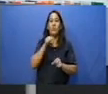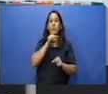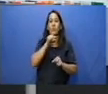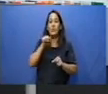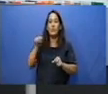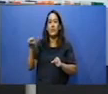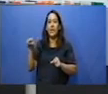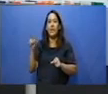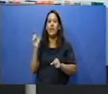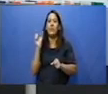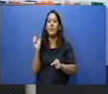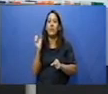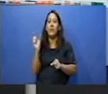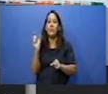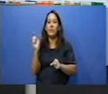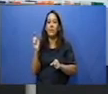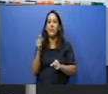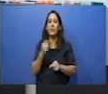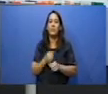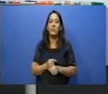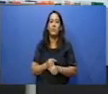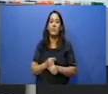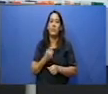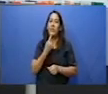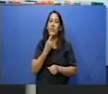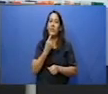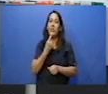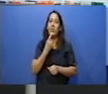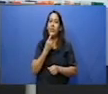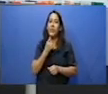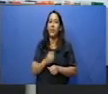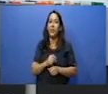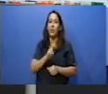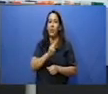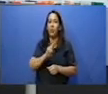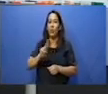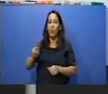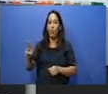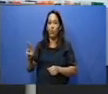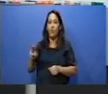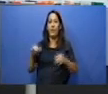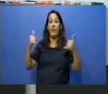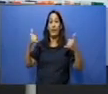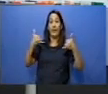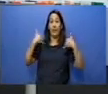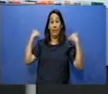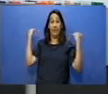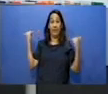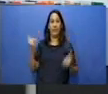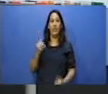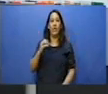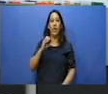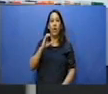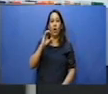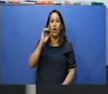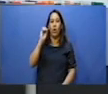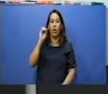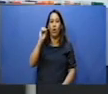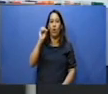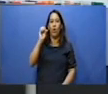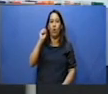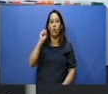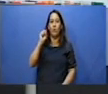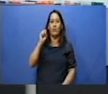sublinhar, passar um risco embaixo do nome da festa. O nome da festa onde o ovo